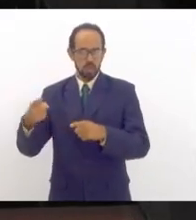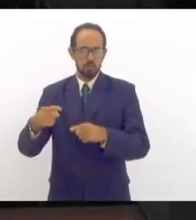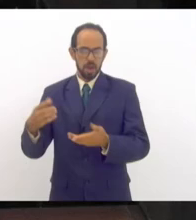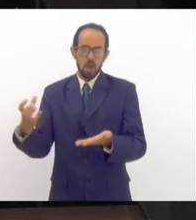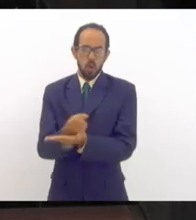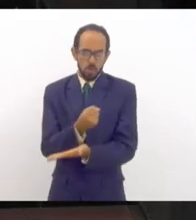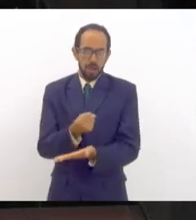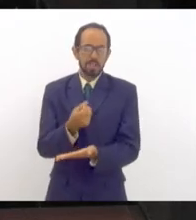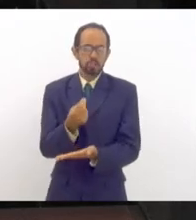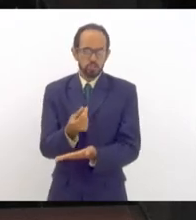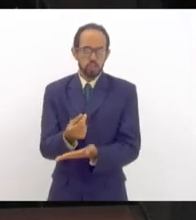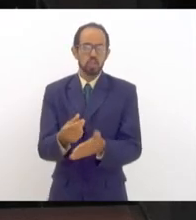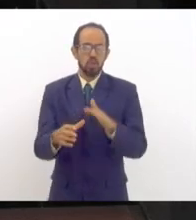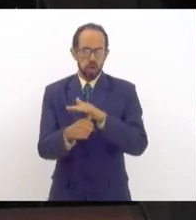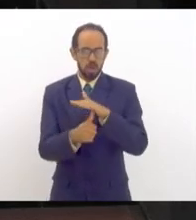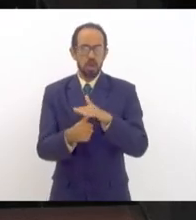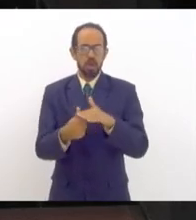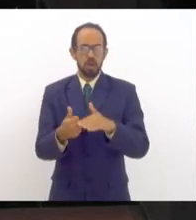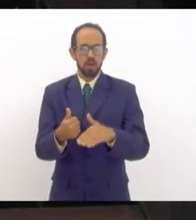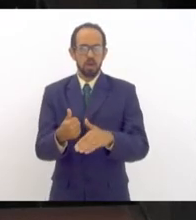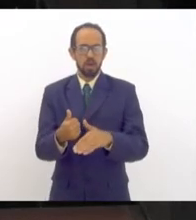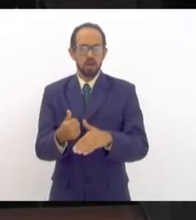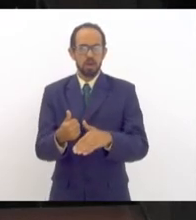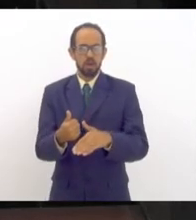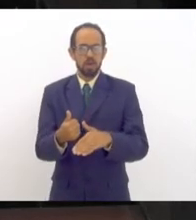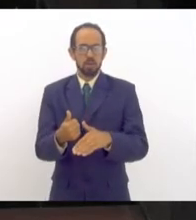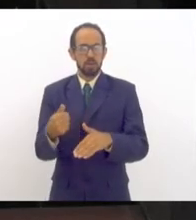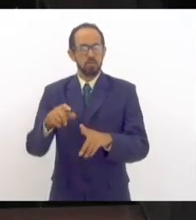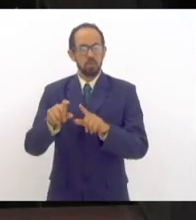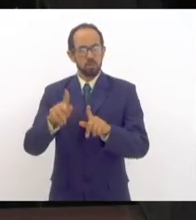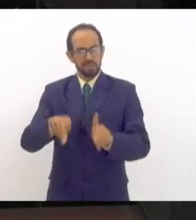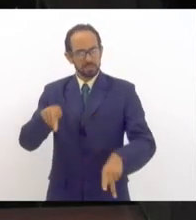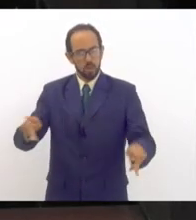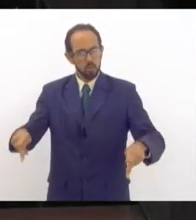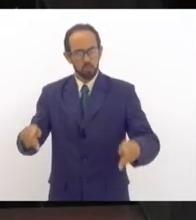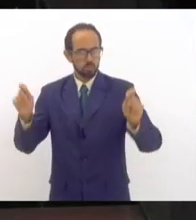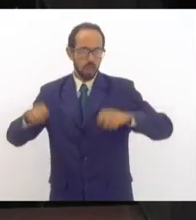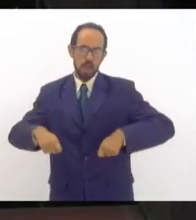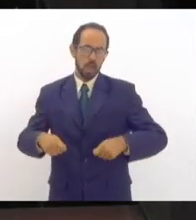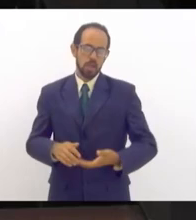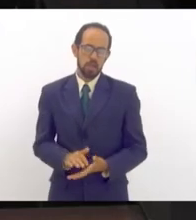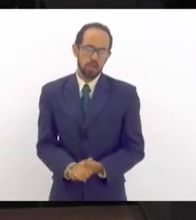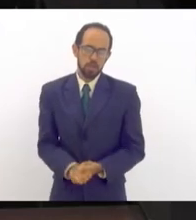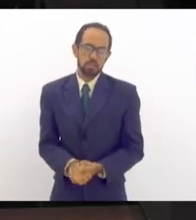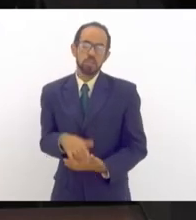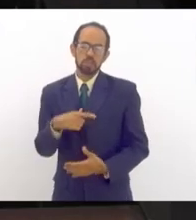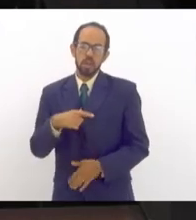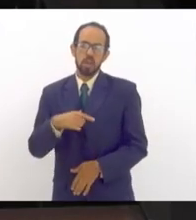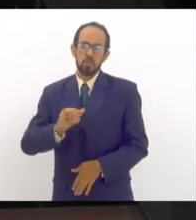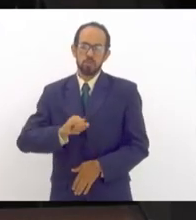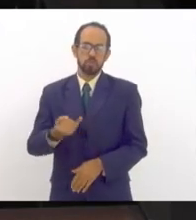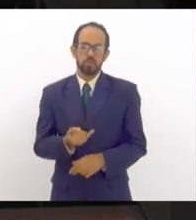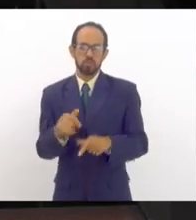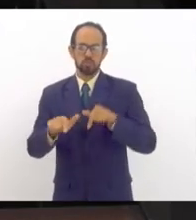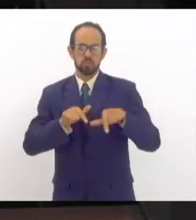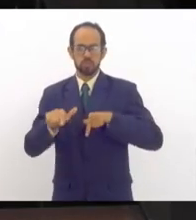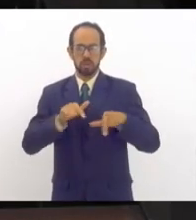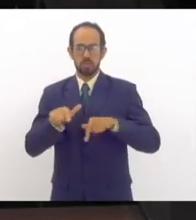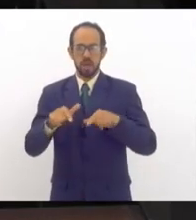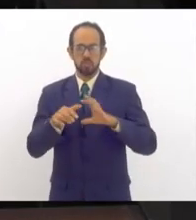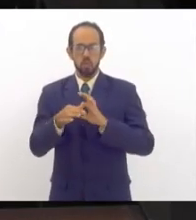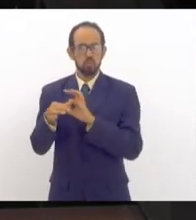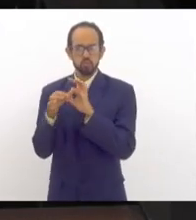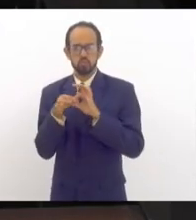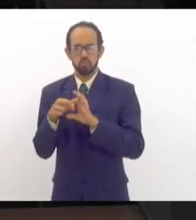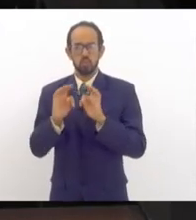do consumidor Então a gente tem essa oportunidade agora no ano de 2023 de fazer um trabalho conjunto com todos os